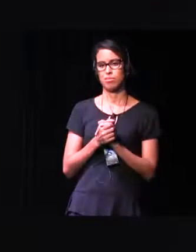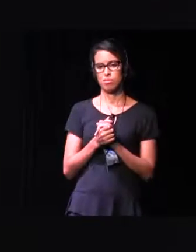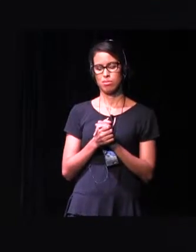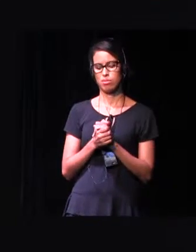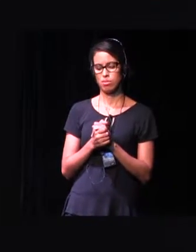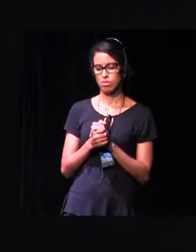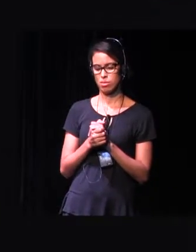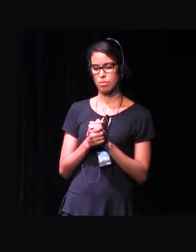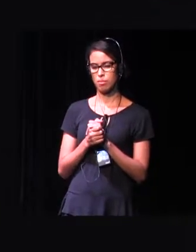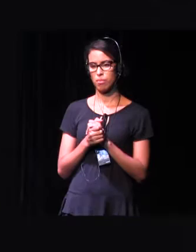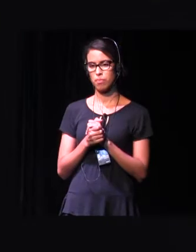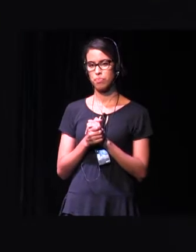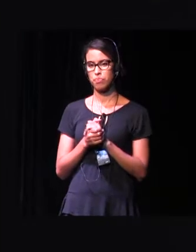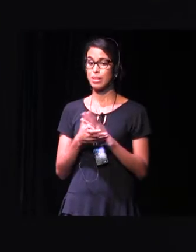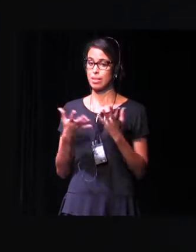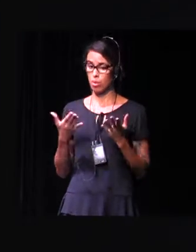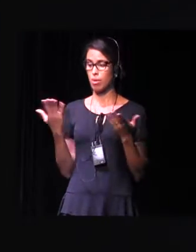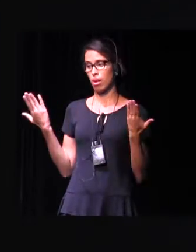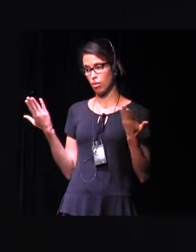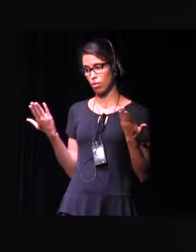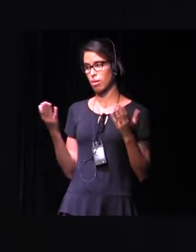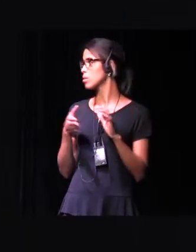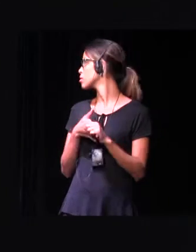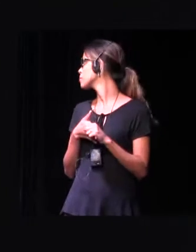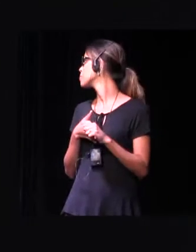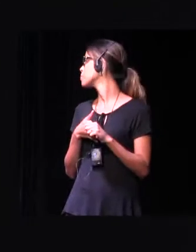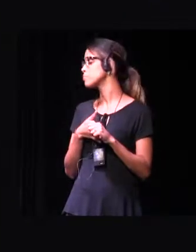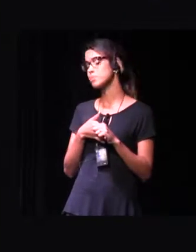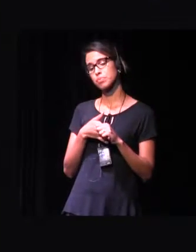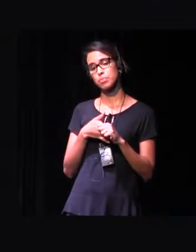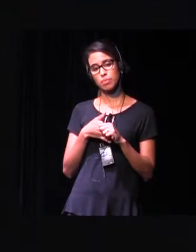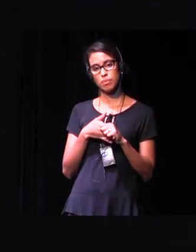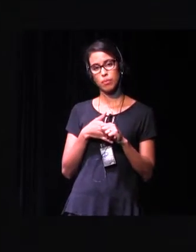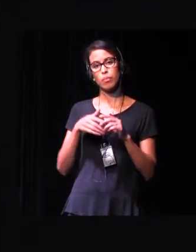era fundamental, já que o povo é muito católico.